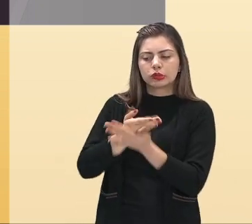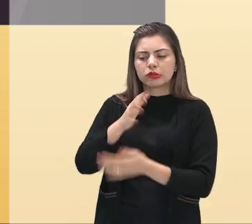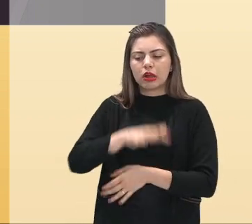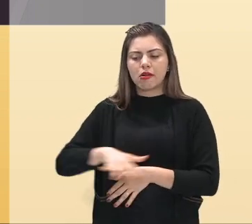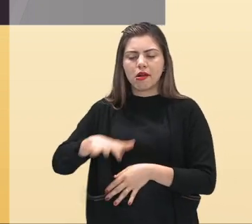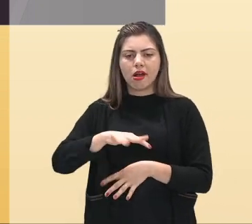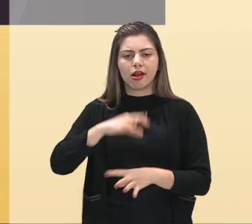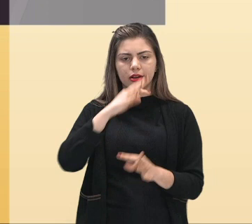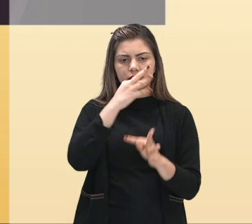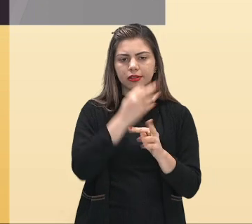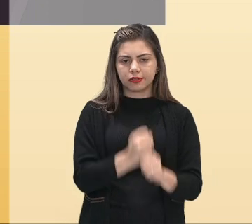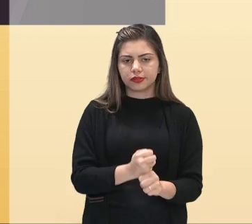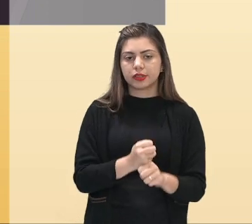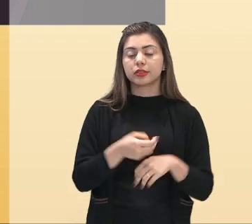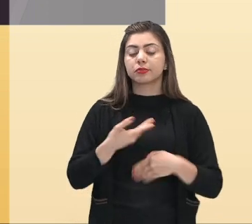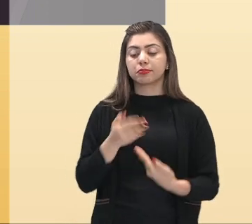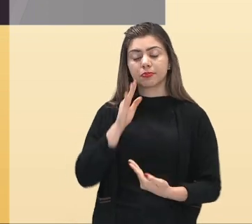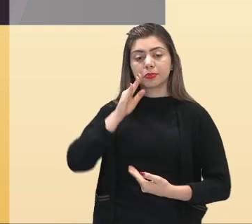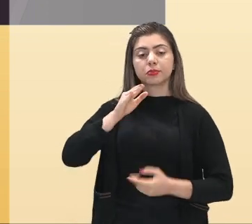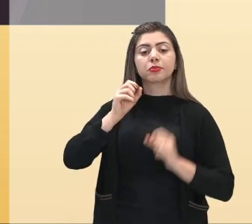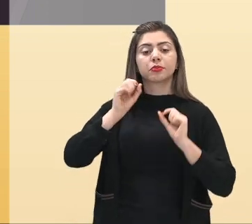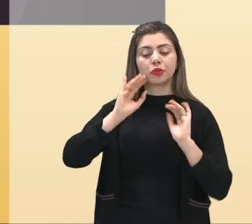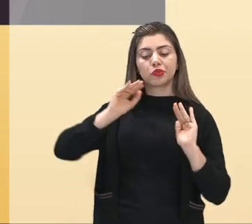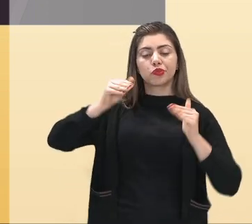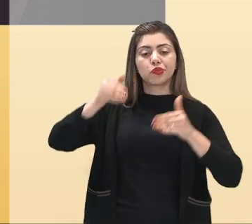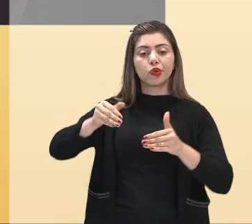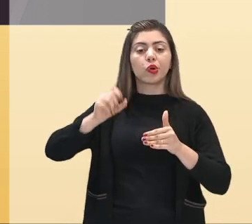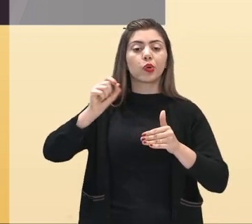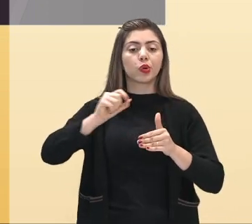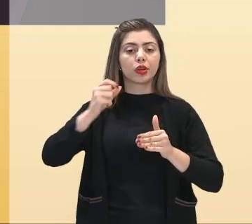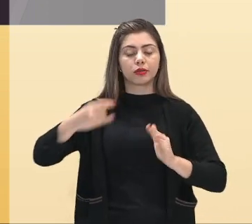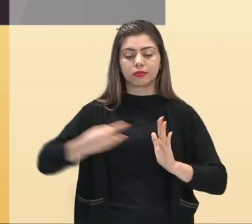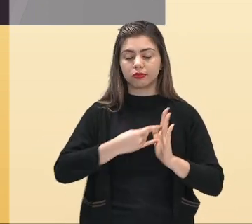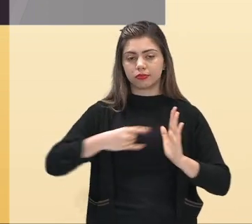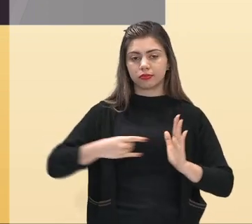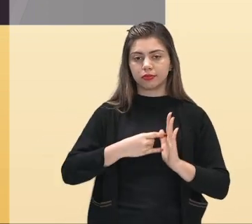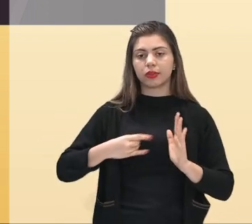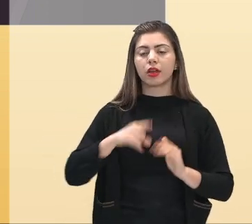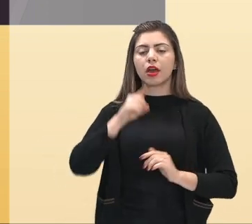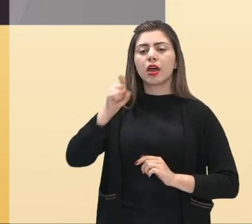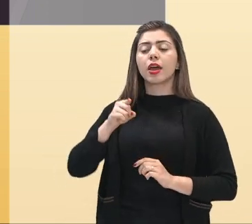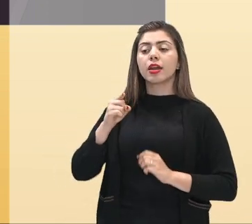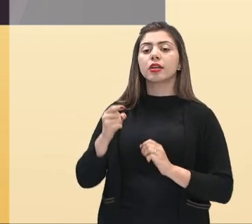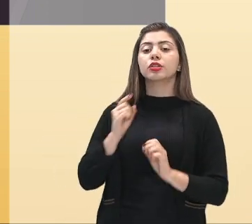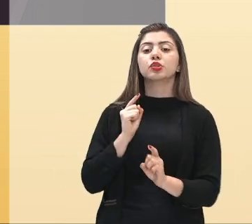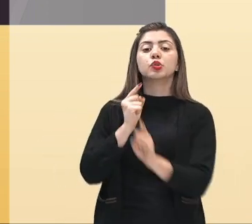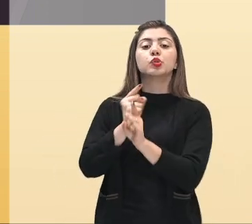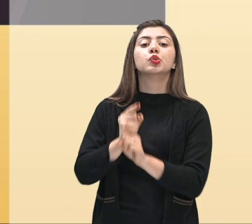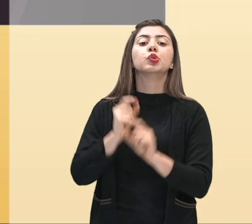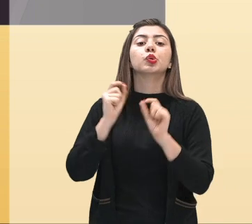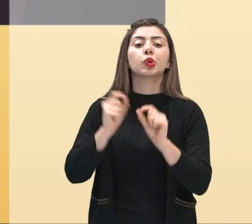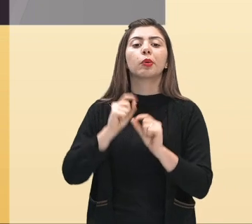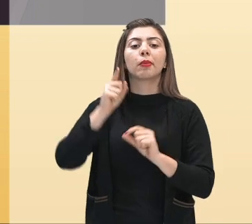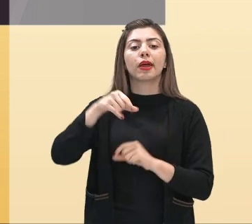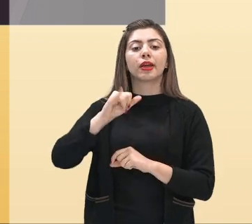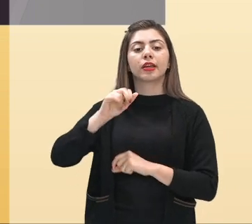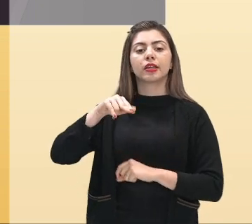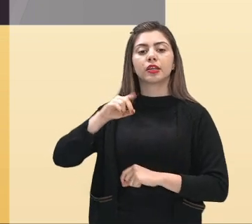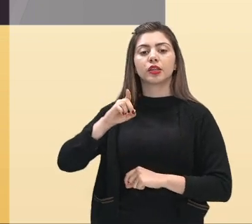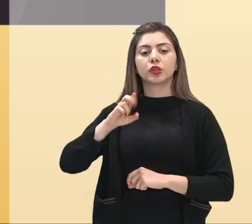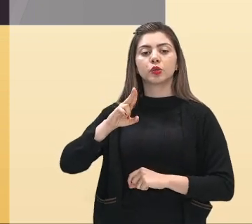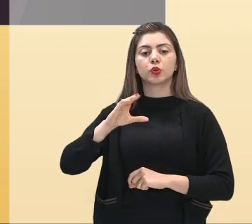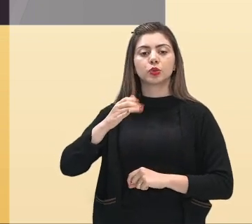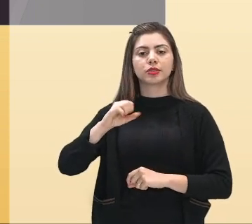física. No eletromagnetismo, sua grande contribuição foi a descoberta do fenômeno da indução